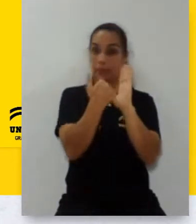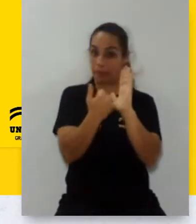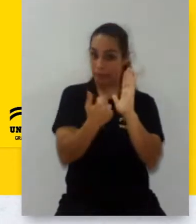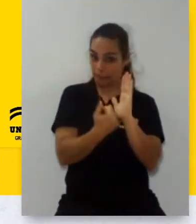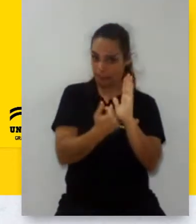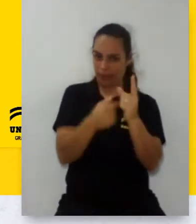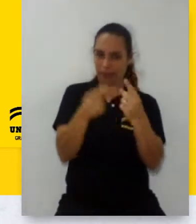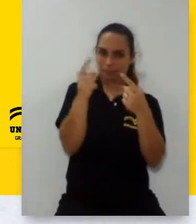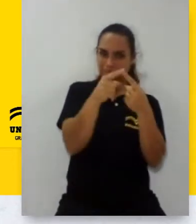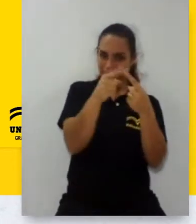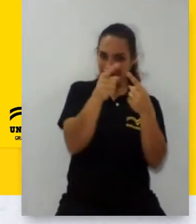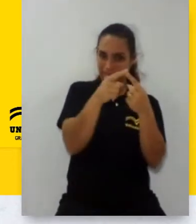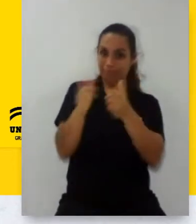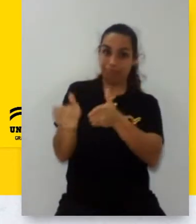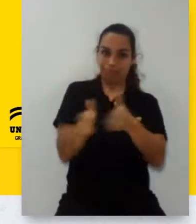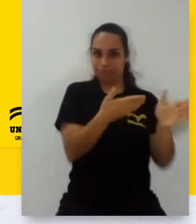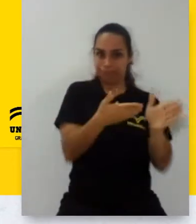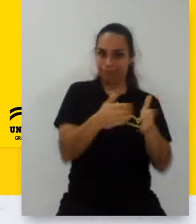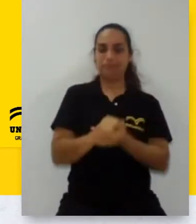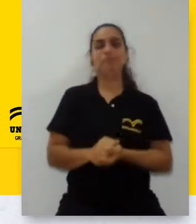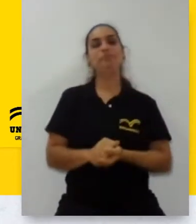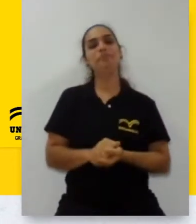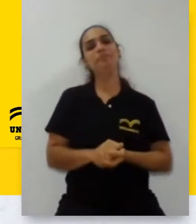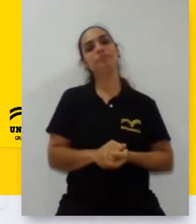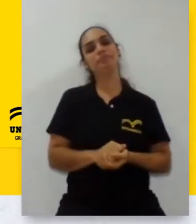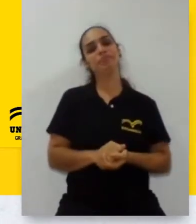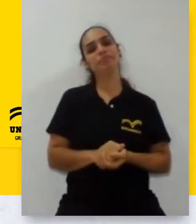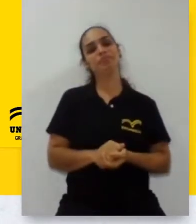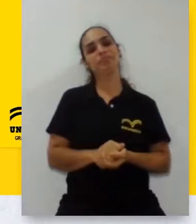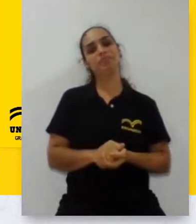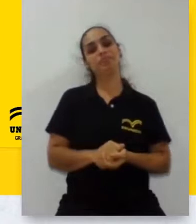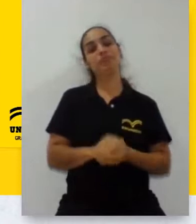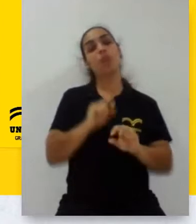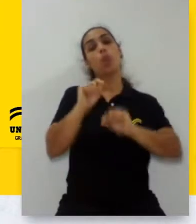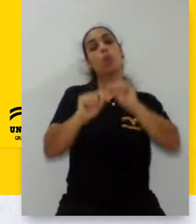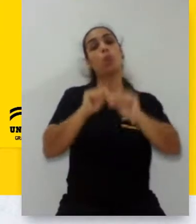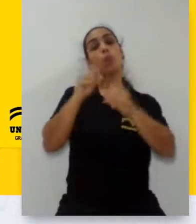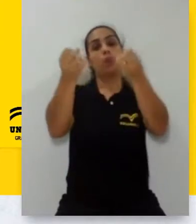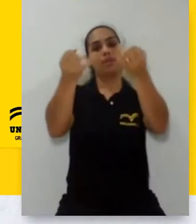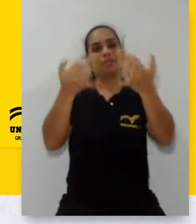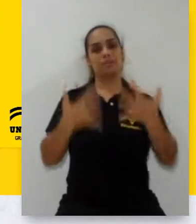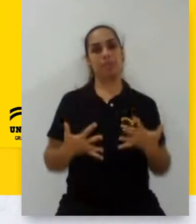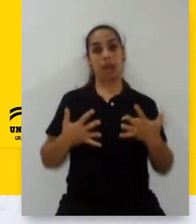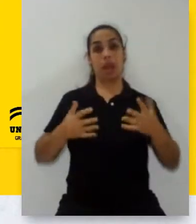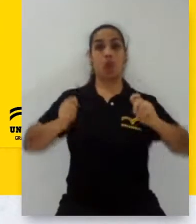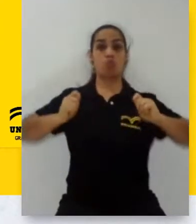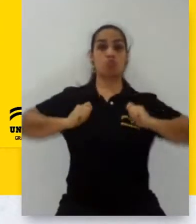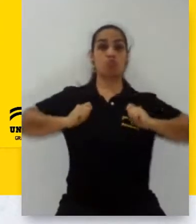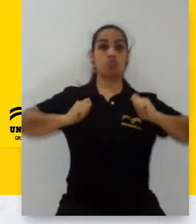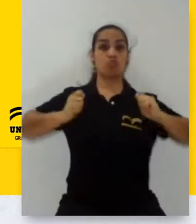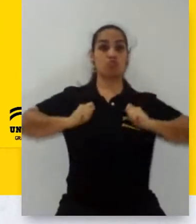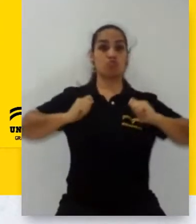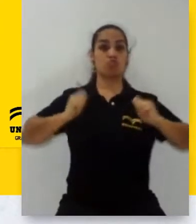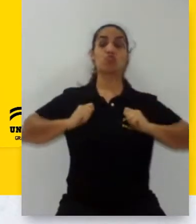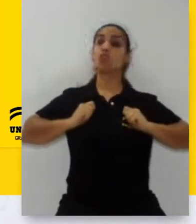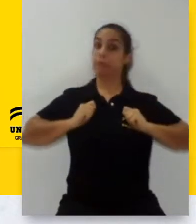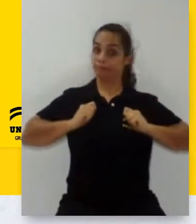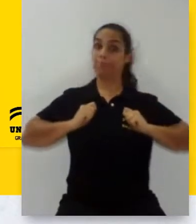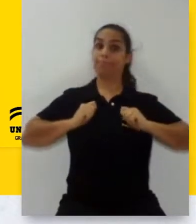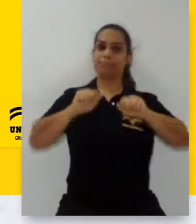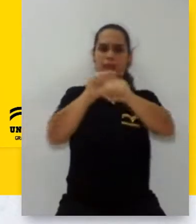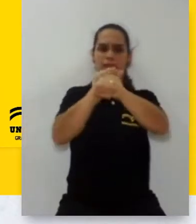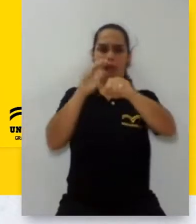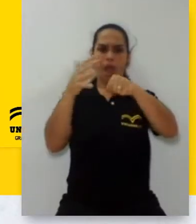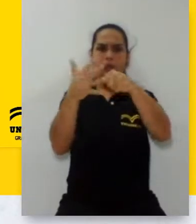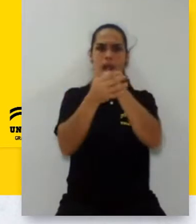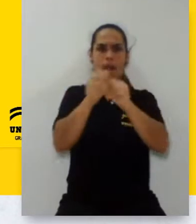hoje. O que eu quero dizer para vocês, então? Sedentarismo, a epidemia que chegou. O coronavírus vai passar, gente. Essa